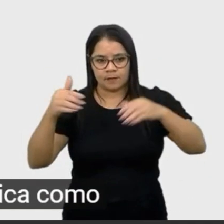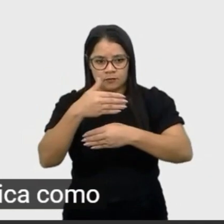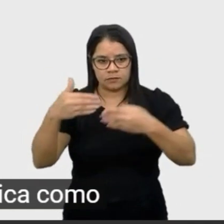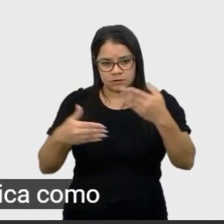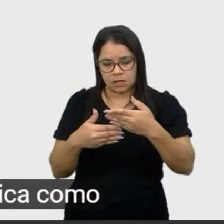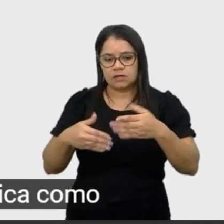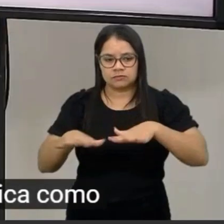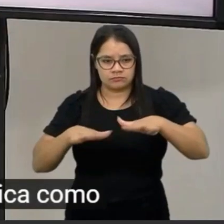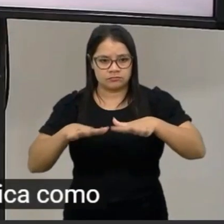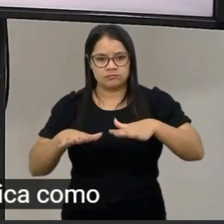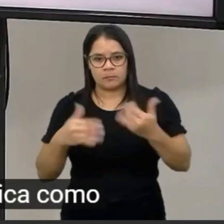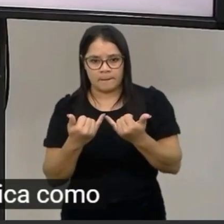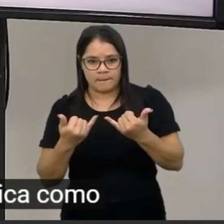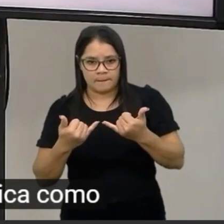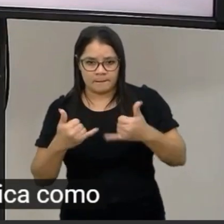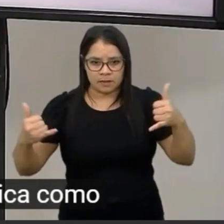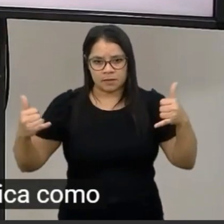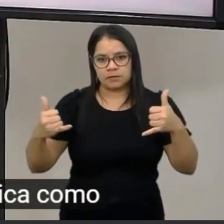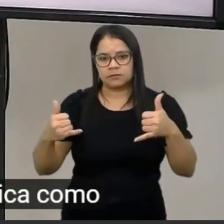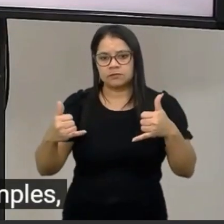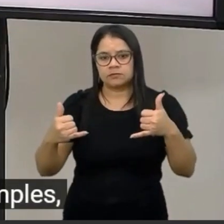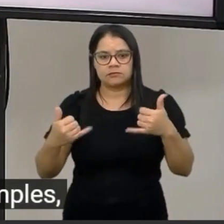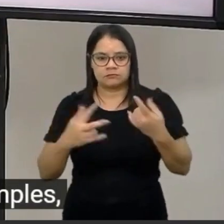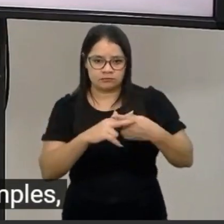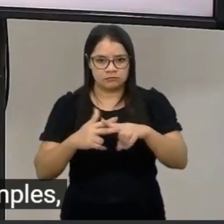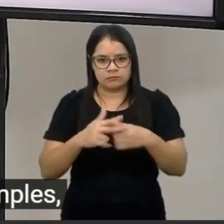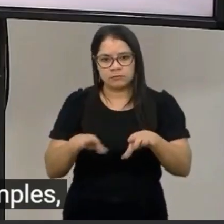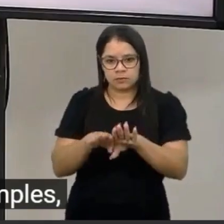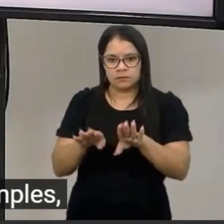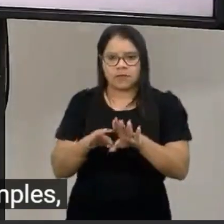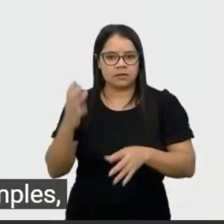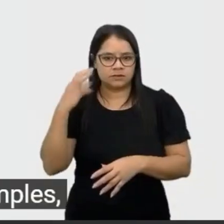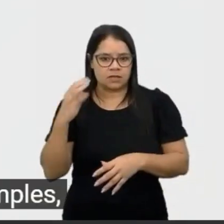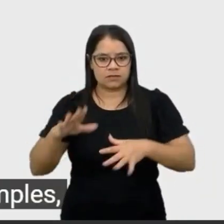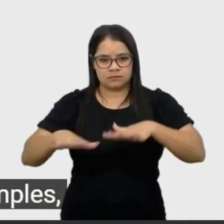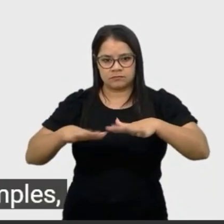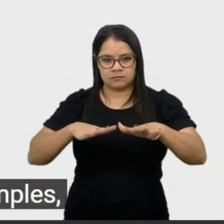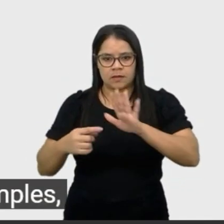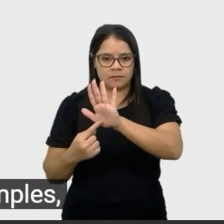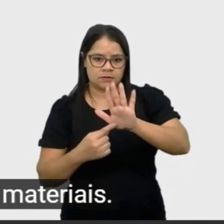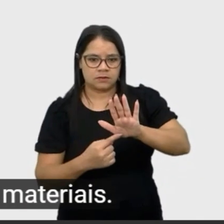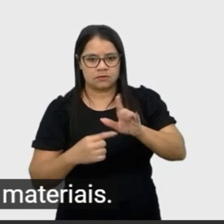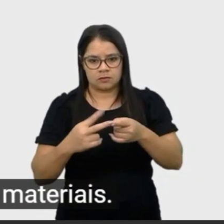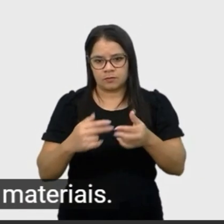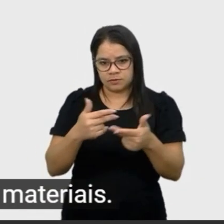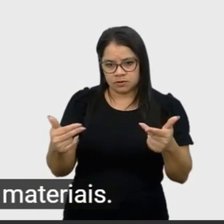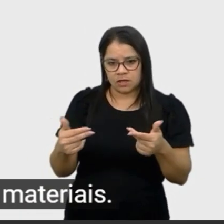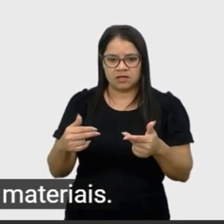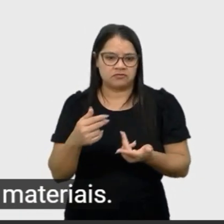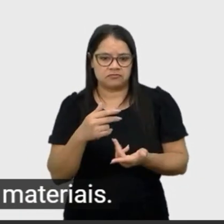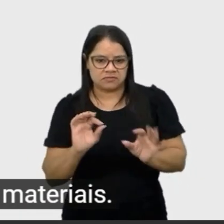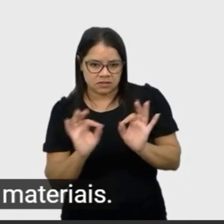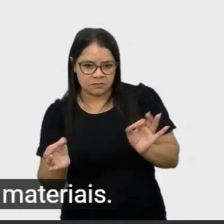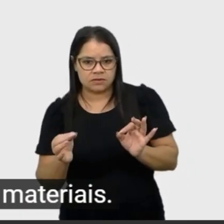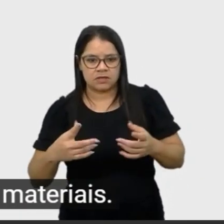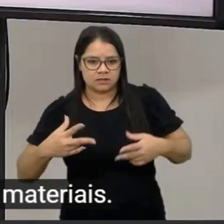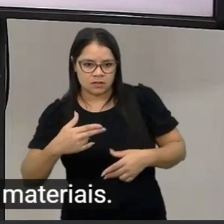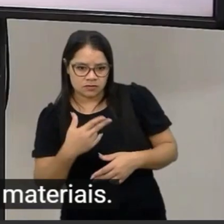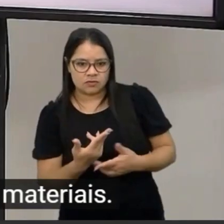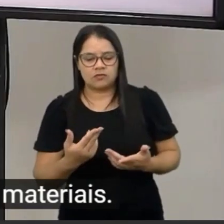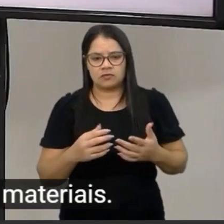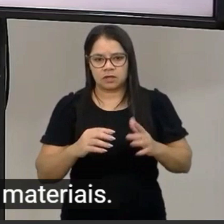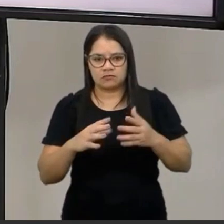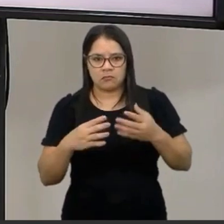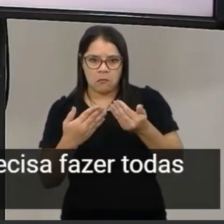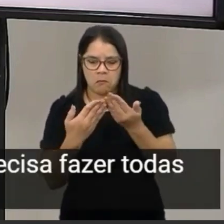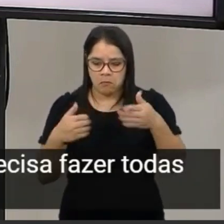movimento mecânico, da importância da mecânica. Então, a mecânica como ciência dos movimentos. Apresente objetos reais simples, como uma tesoura, uma dobradiça de porta, entre